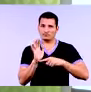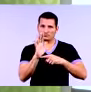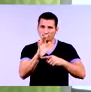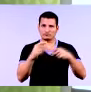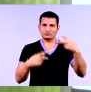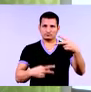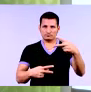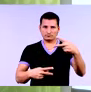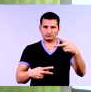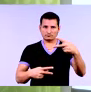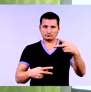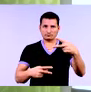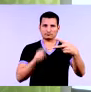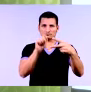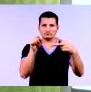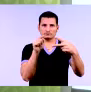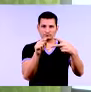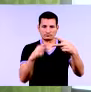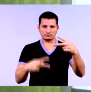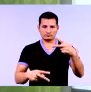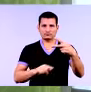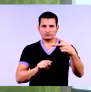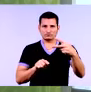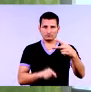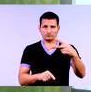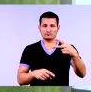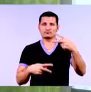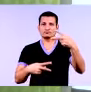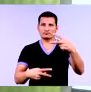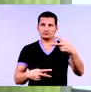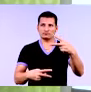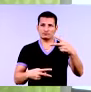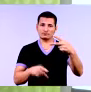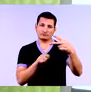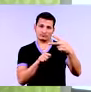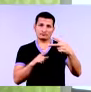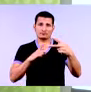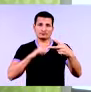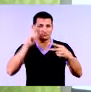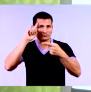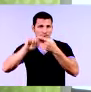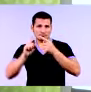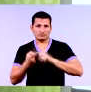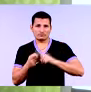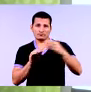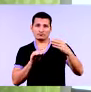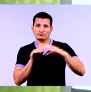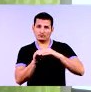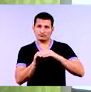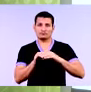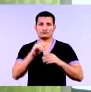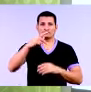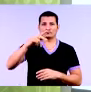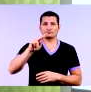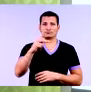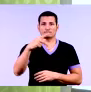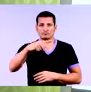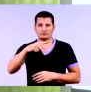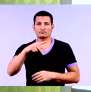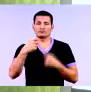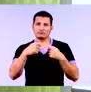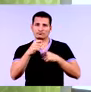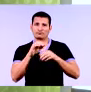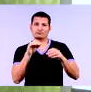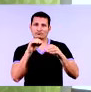que, interrogação PHP, ele abre e fecha uma lógica, uma inserção de código PHP. Isso deve ser